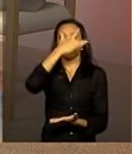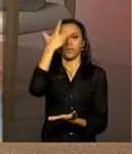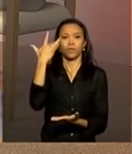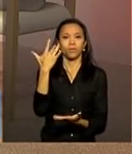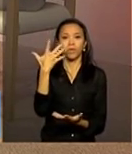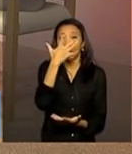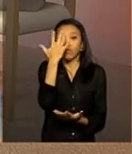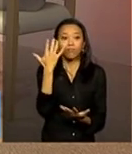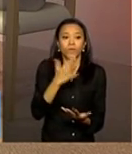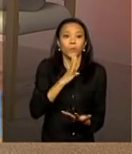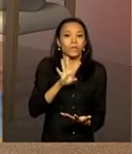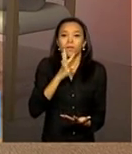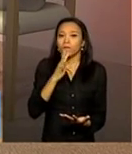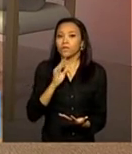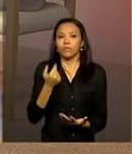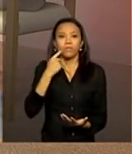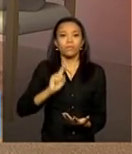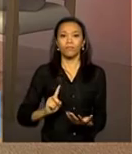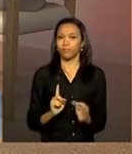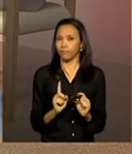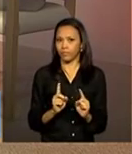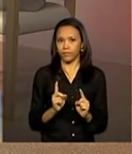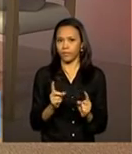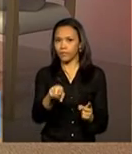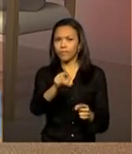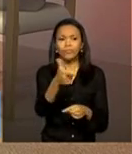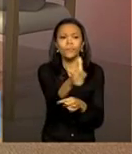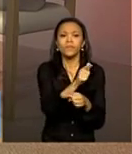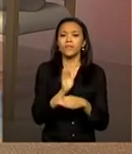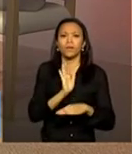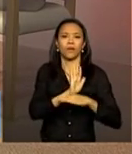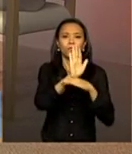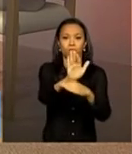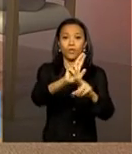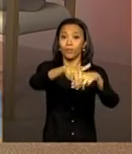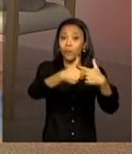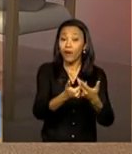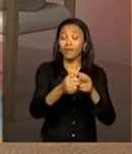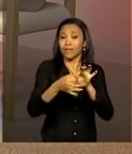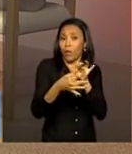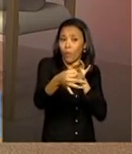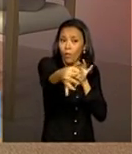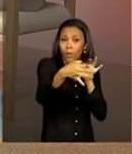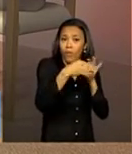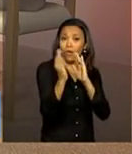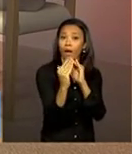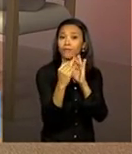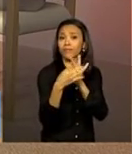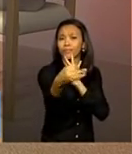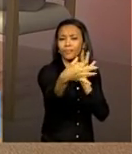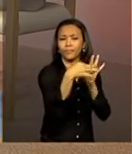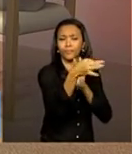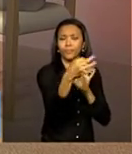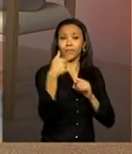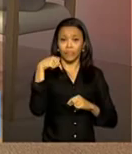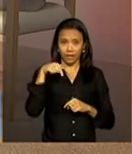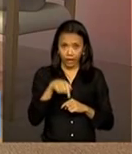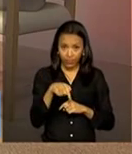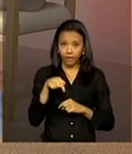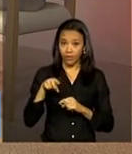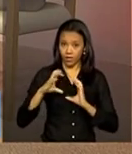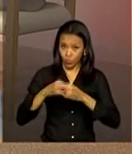invisível ela estava não atendida em decorrência da distância e equipe volante vai então responder essa